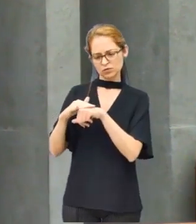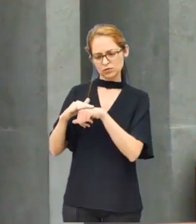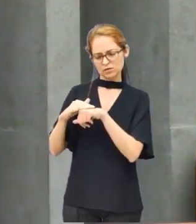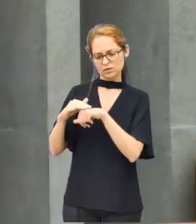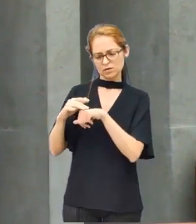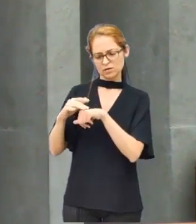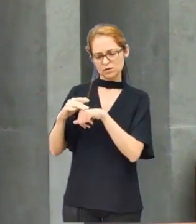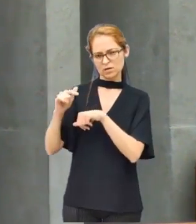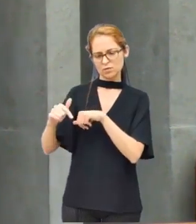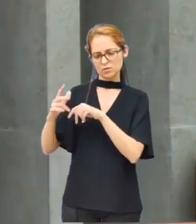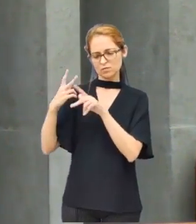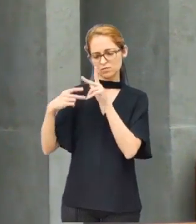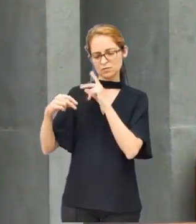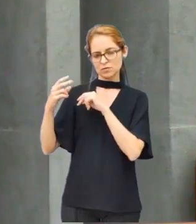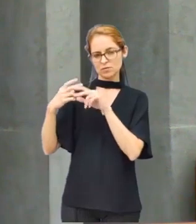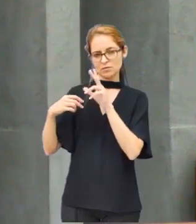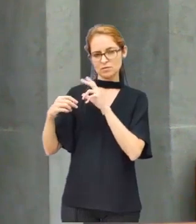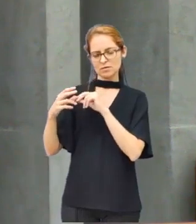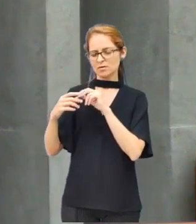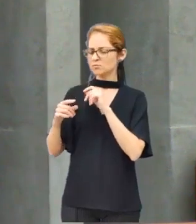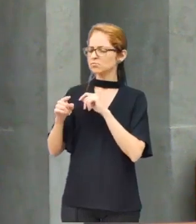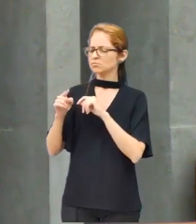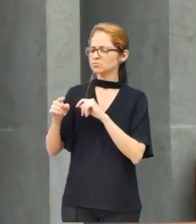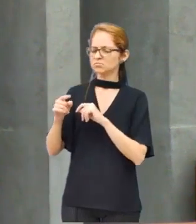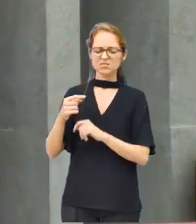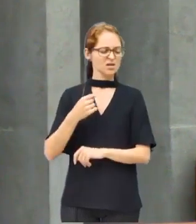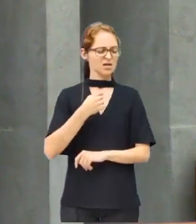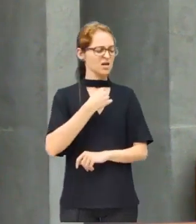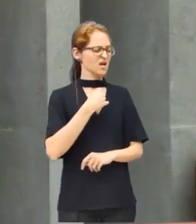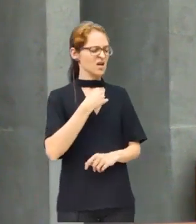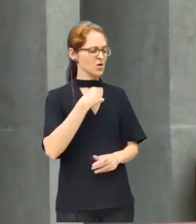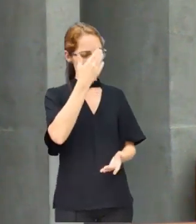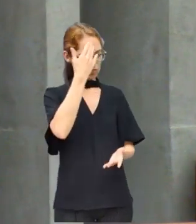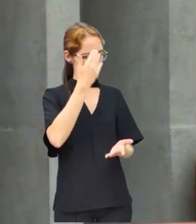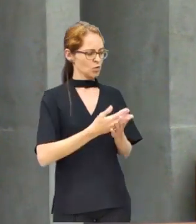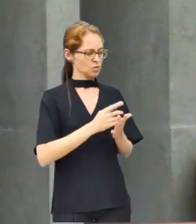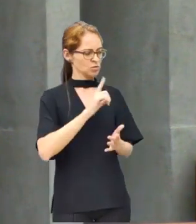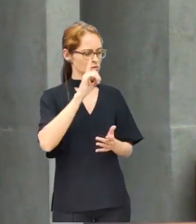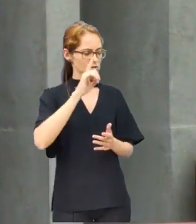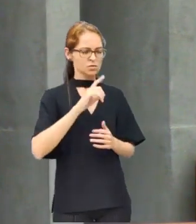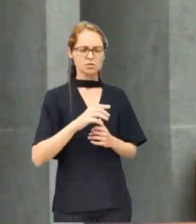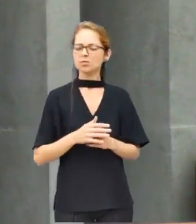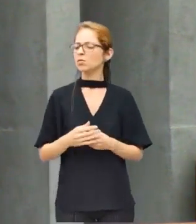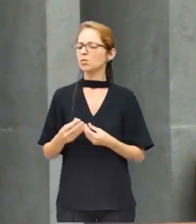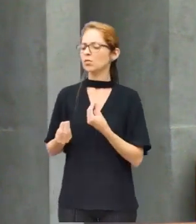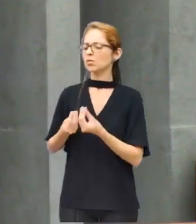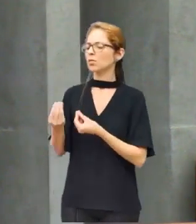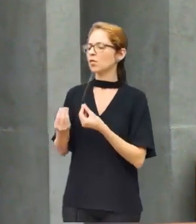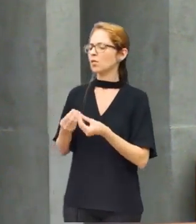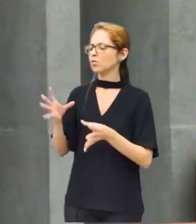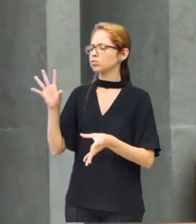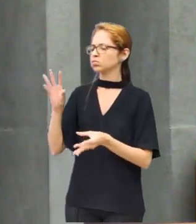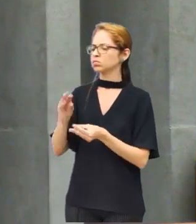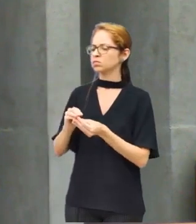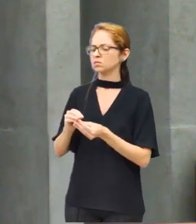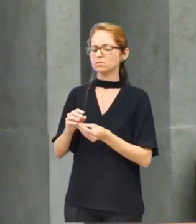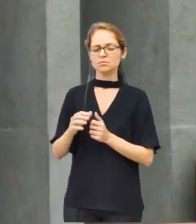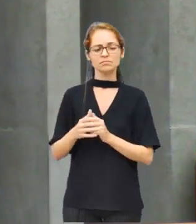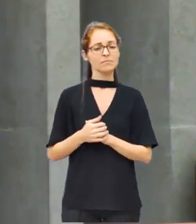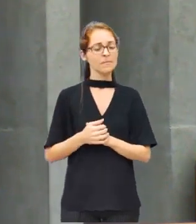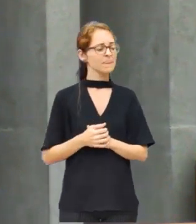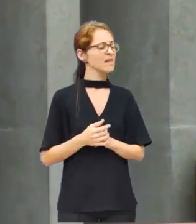para conversar com ele e queria saber, falei: olha, como você chegou a essa conclusão? Então ele disse que uma devocional na escola